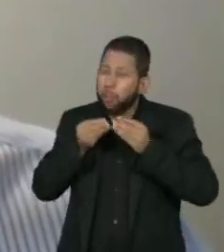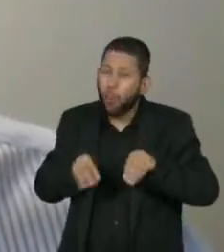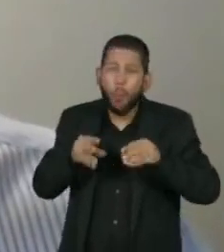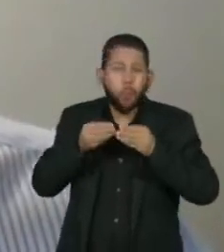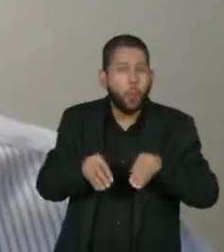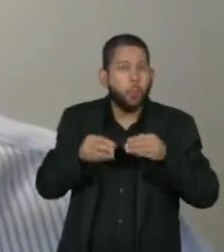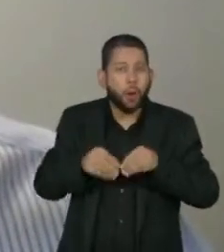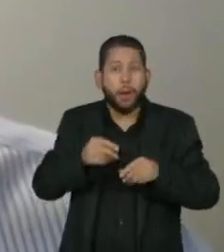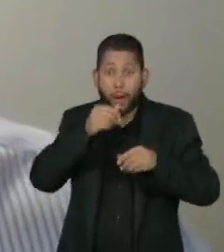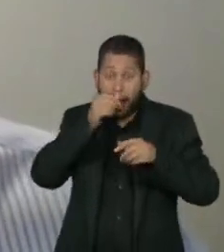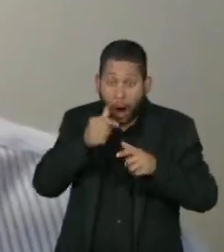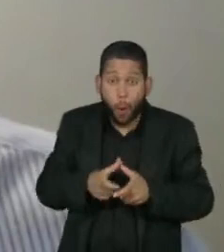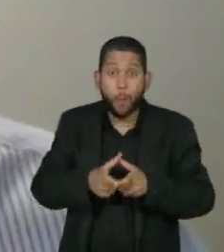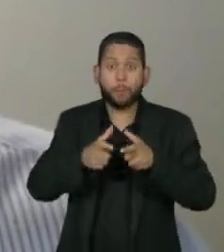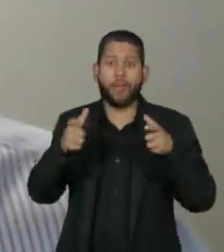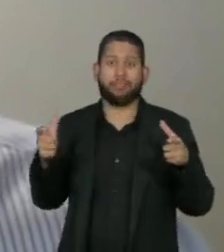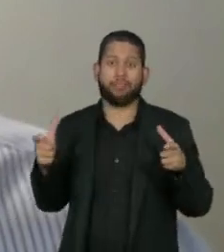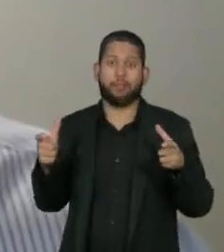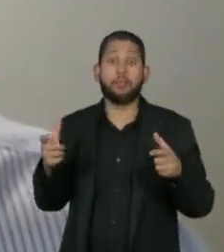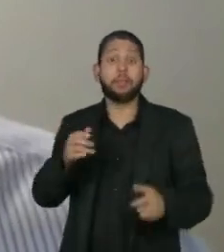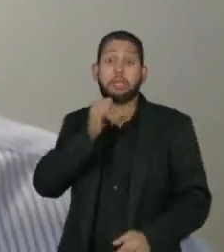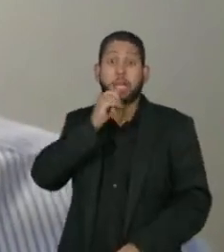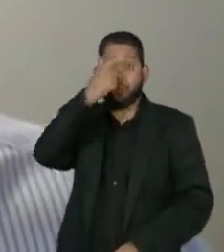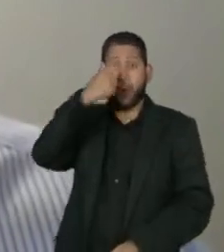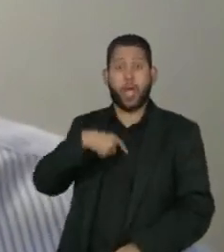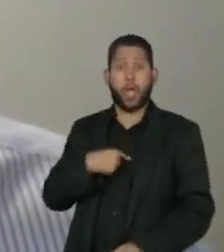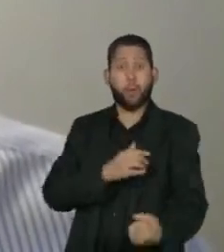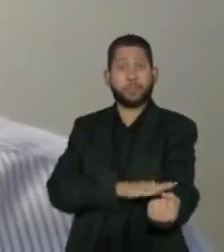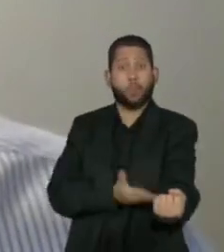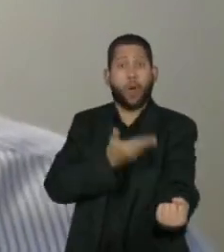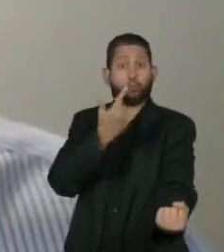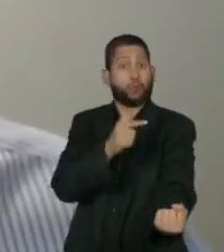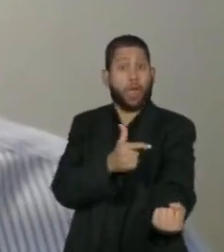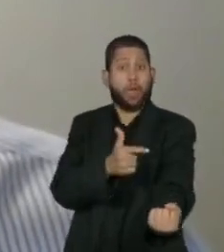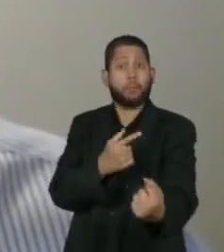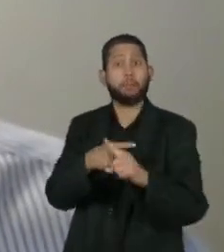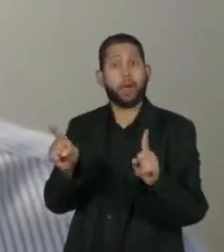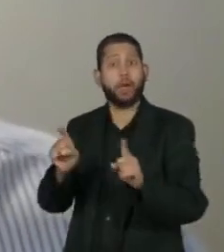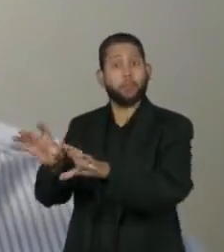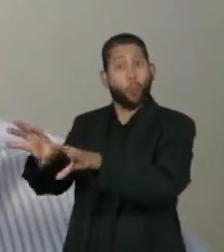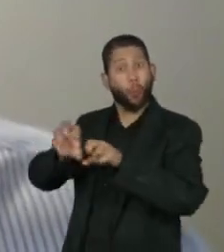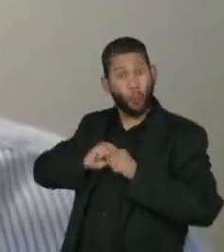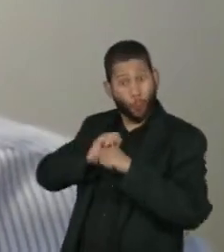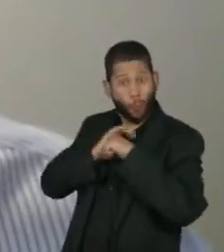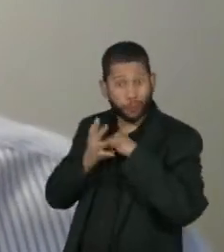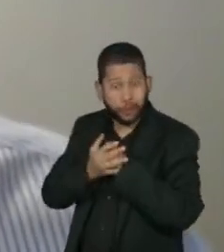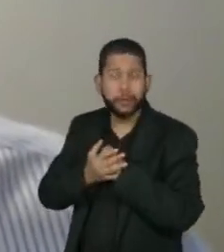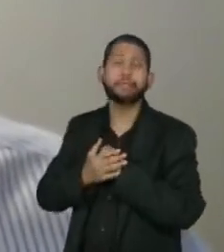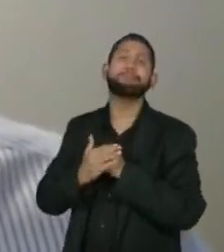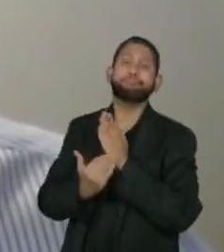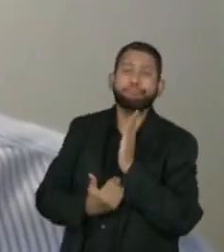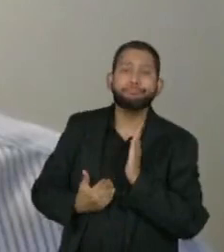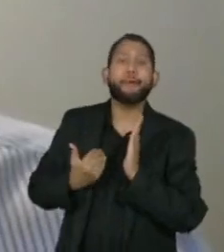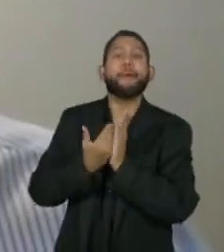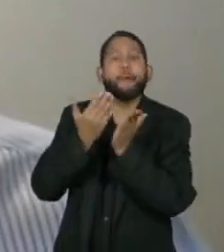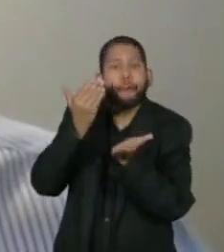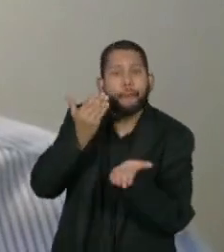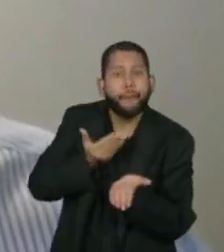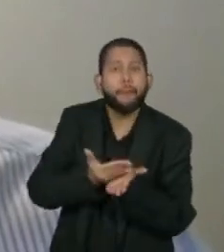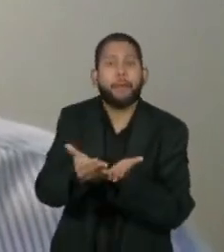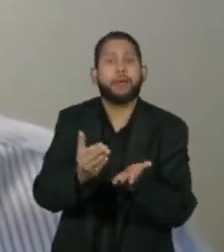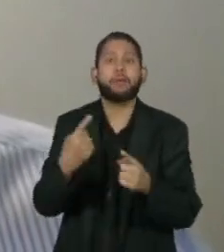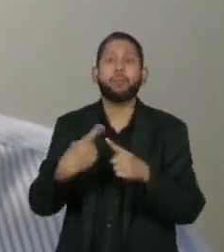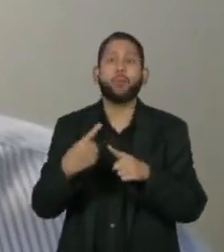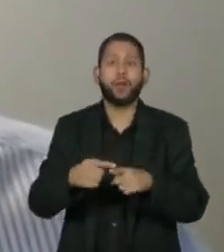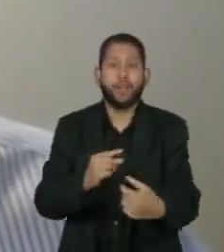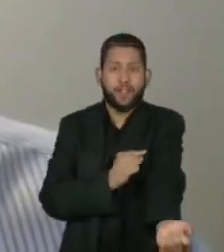em aumentar a chance de quem não era hipertenso de se tornar hipertenso, por alterar uma inflamação dos